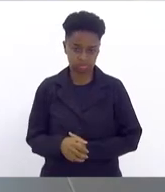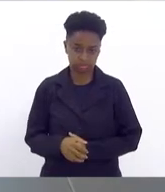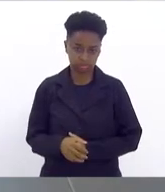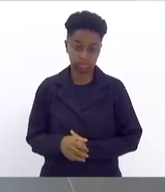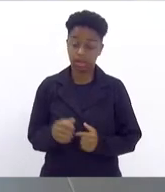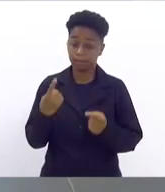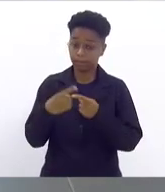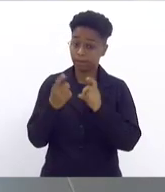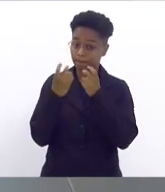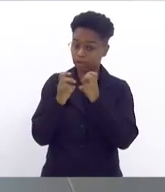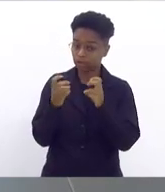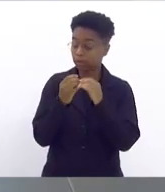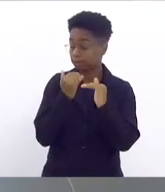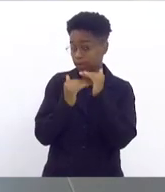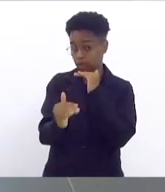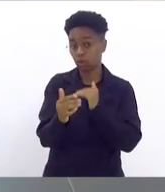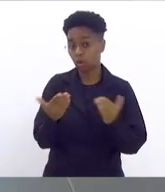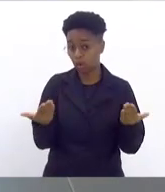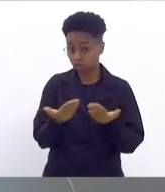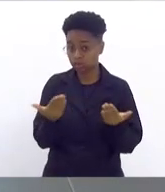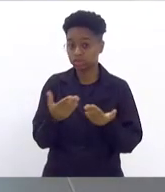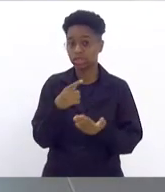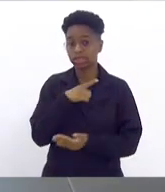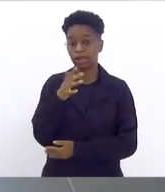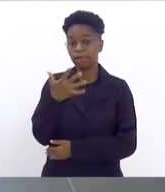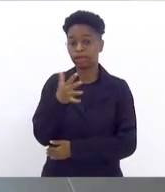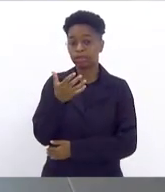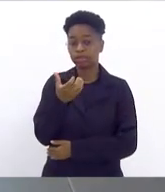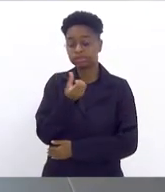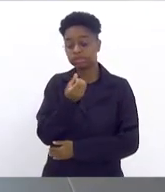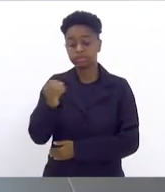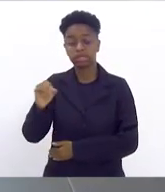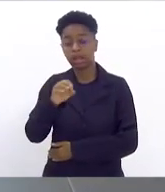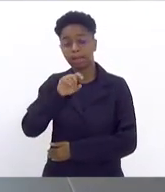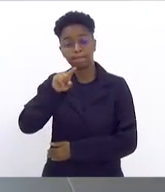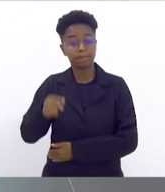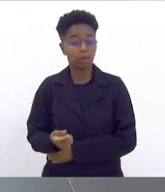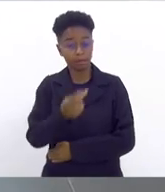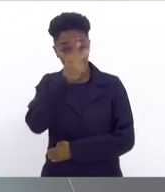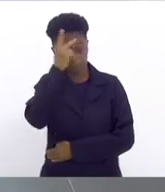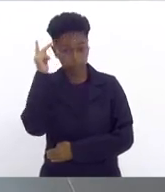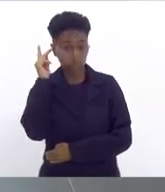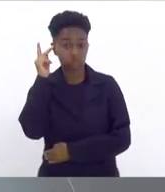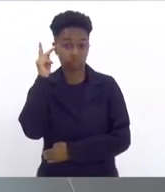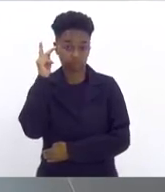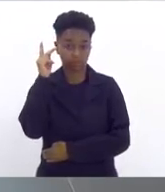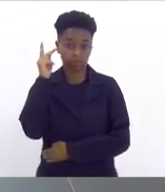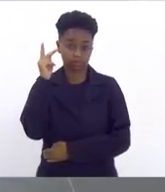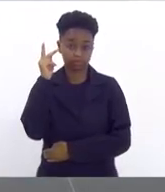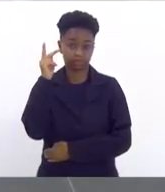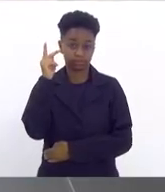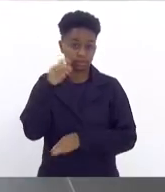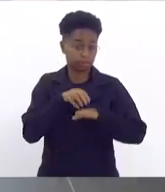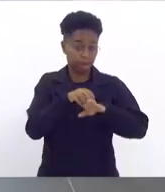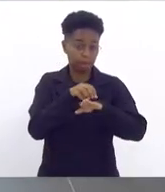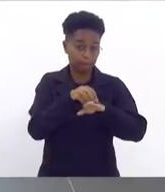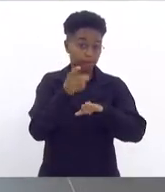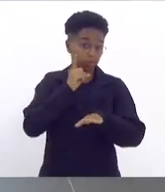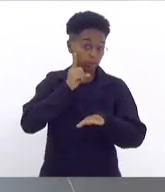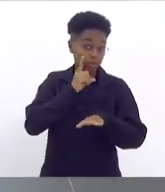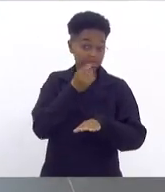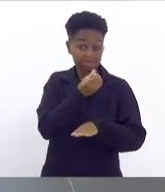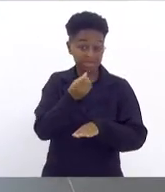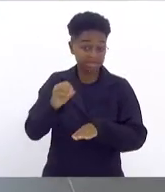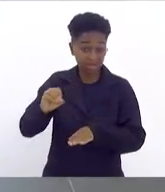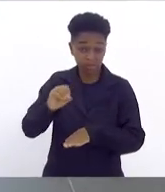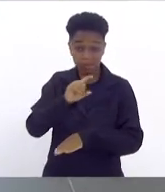porque o metrô hoje transporta cerca de 600 mil passageiros por dia.